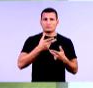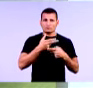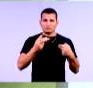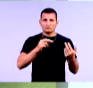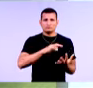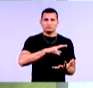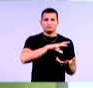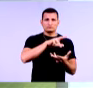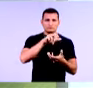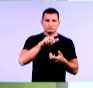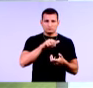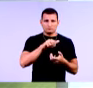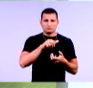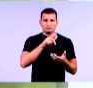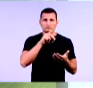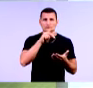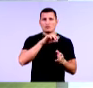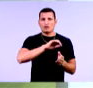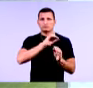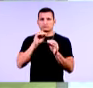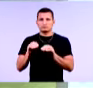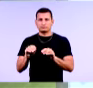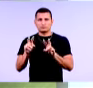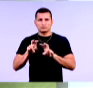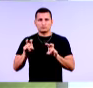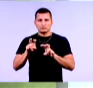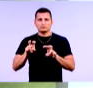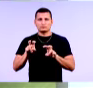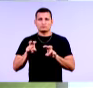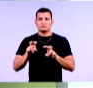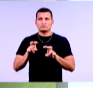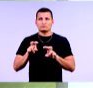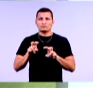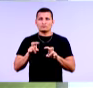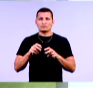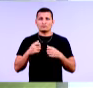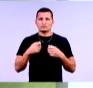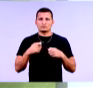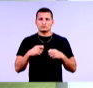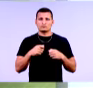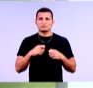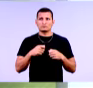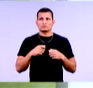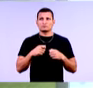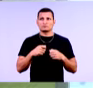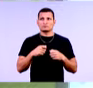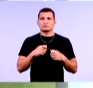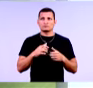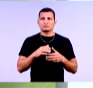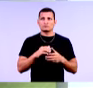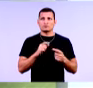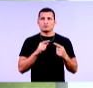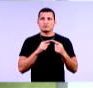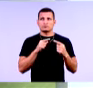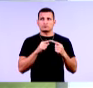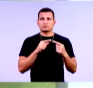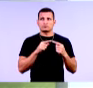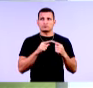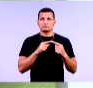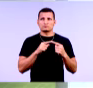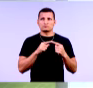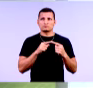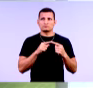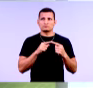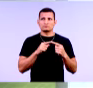mundo virtual, o que eu definir vai me atender efetivamente, se não estou definindo coisas a